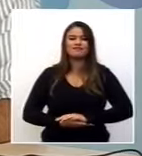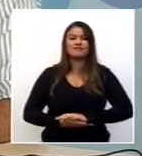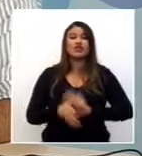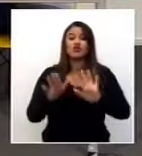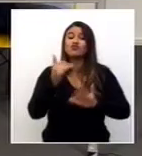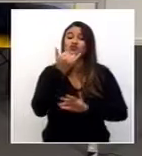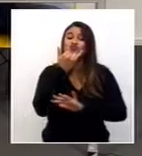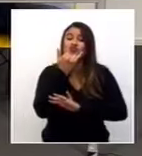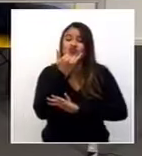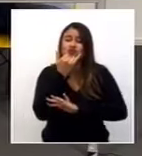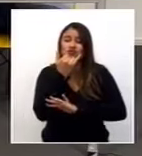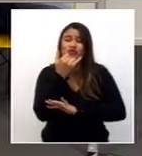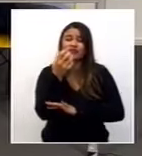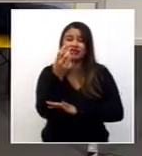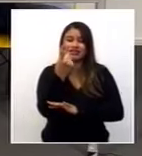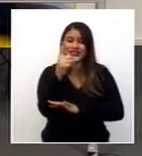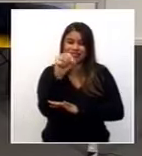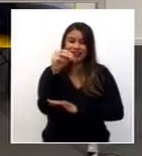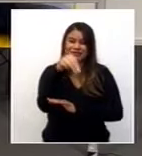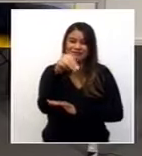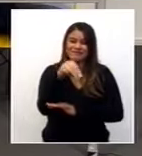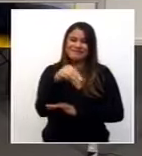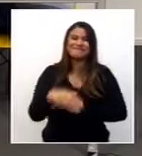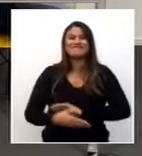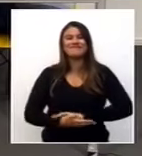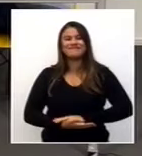minutos? 10 Perdão, minutos. desculpa, 10 minutos.